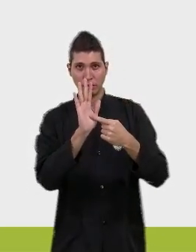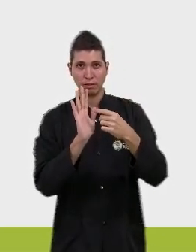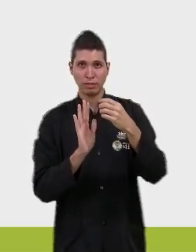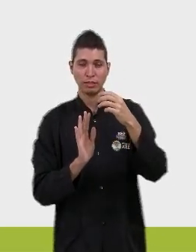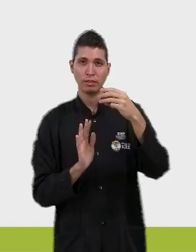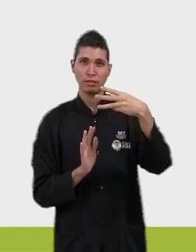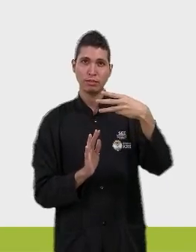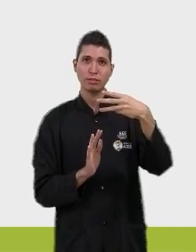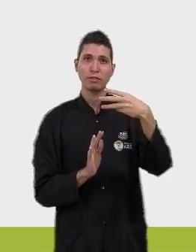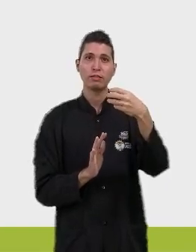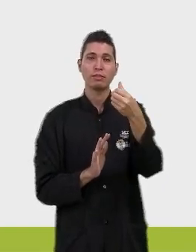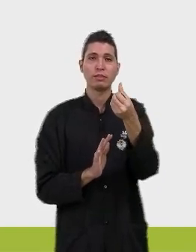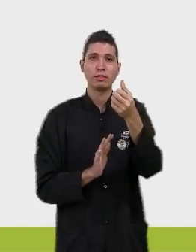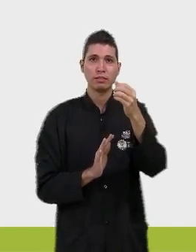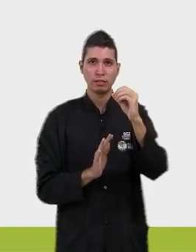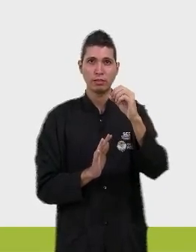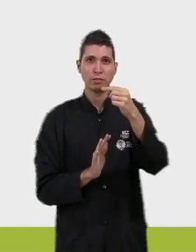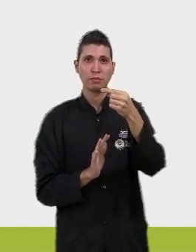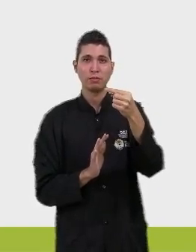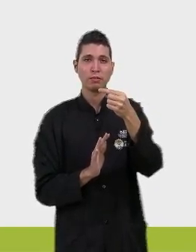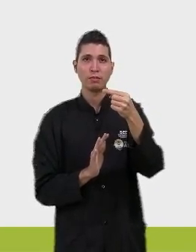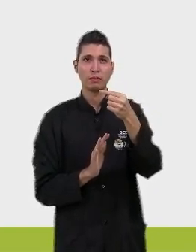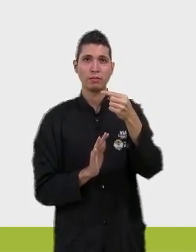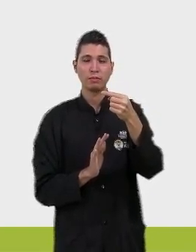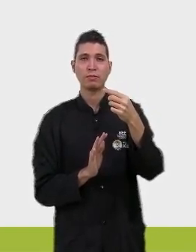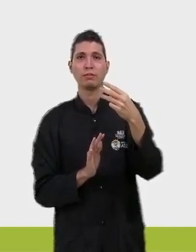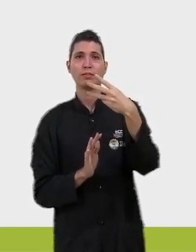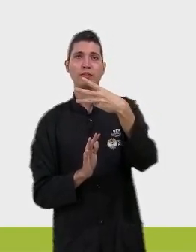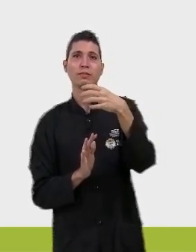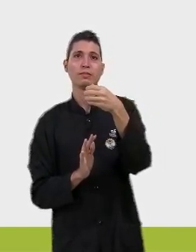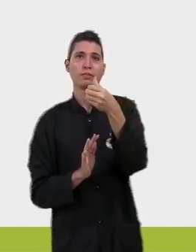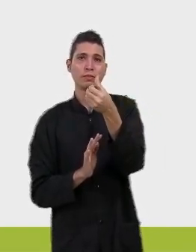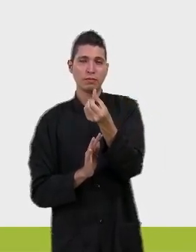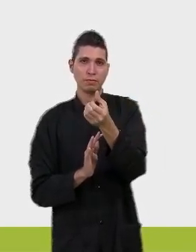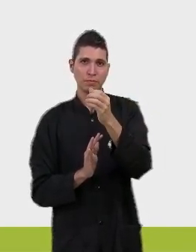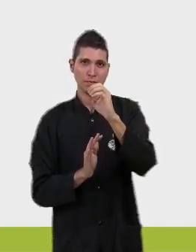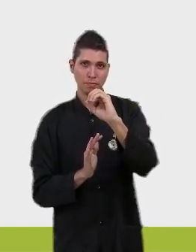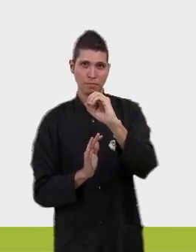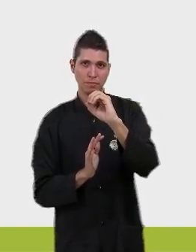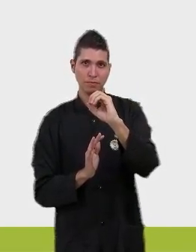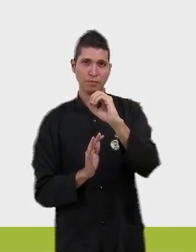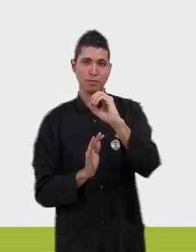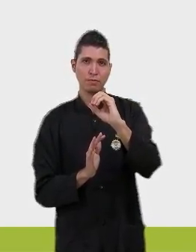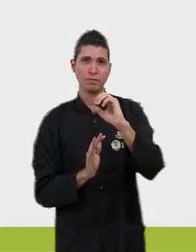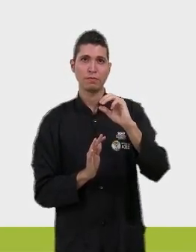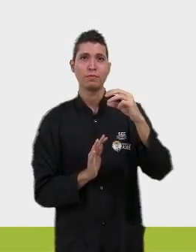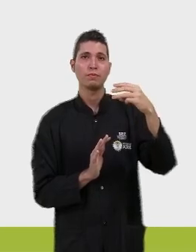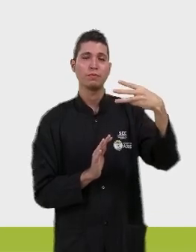menos 60 graus. Observe,